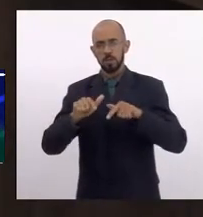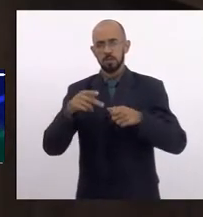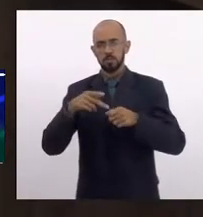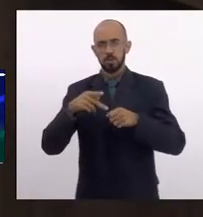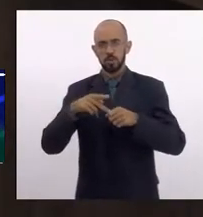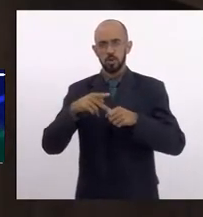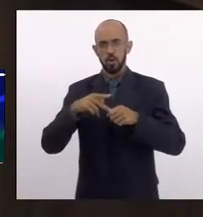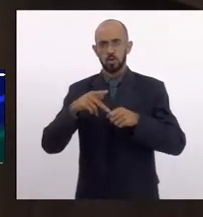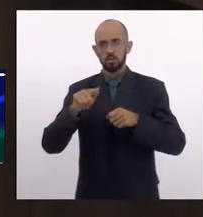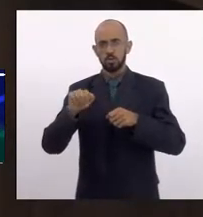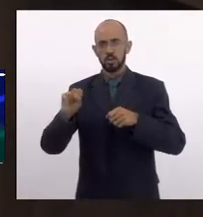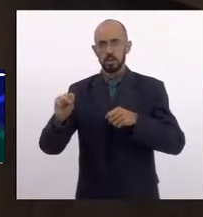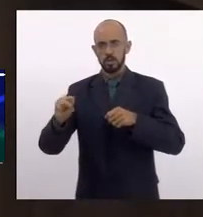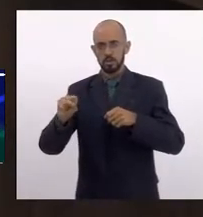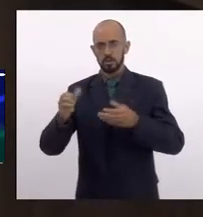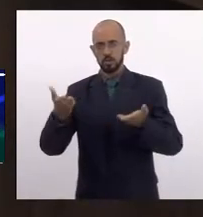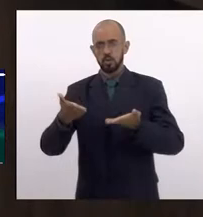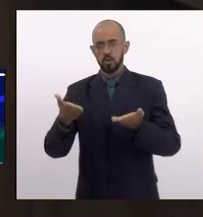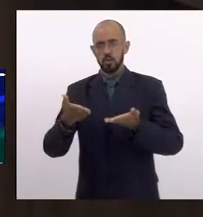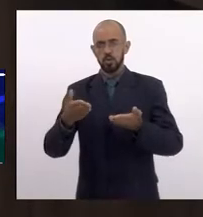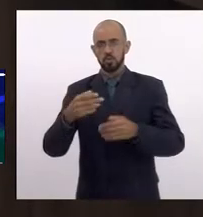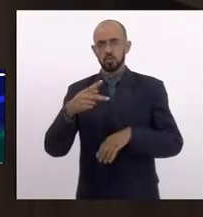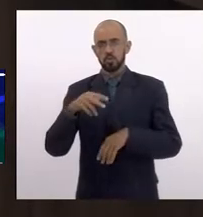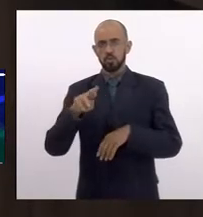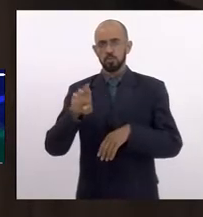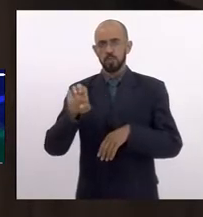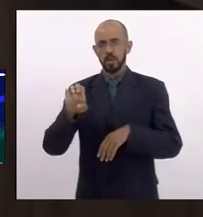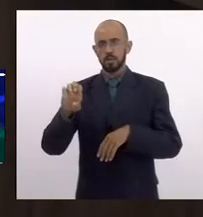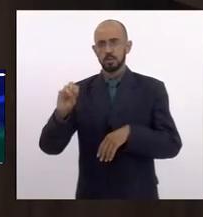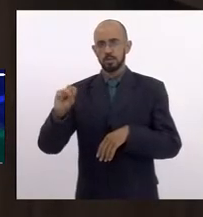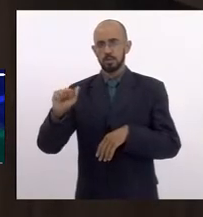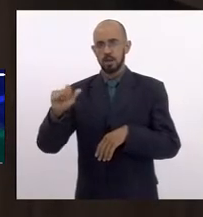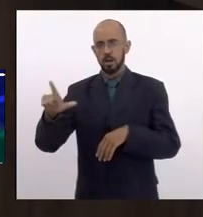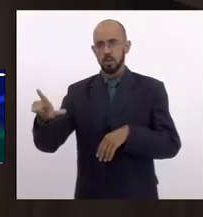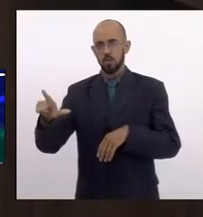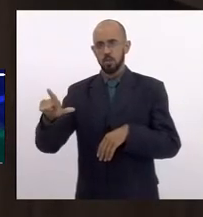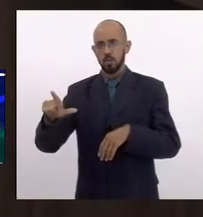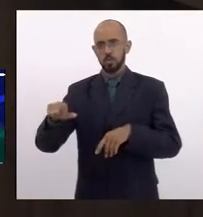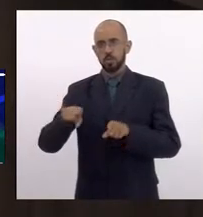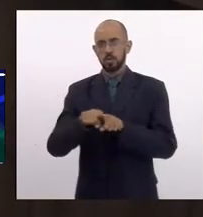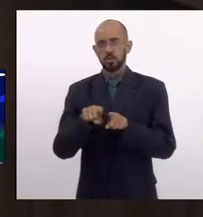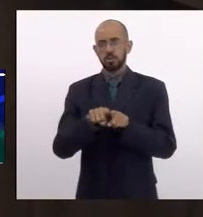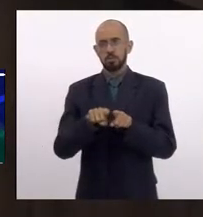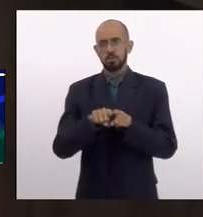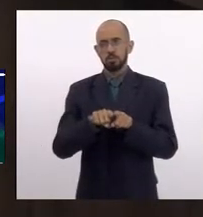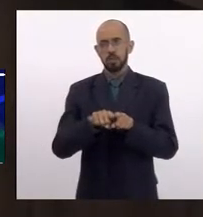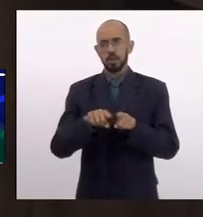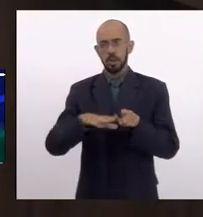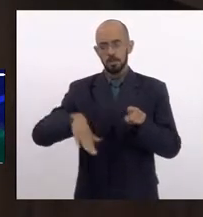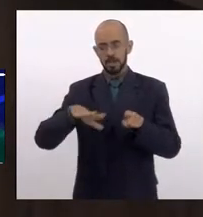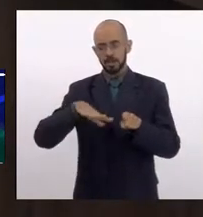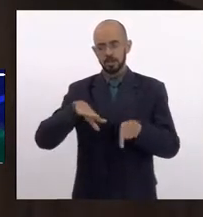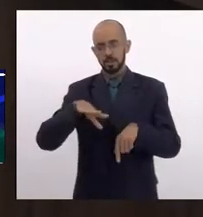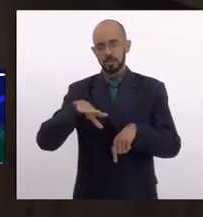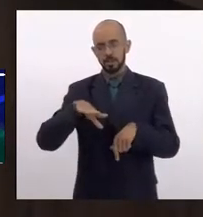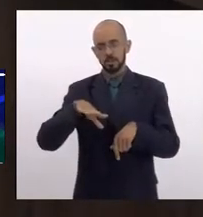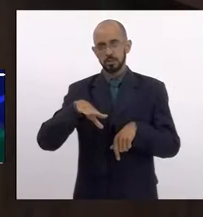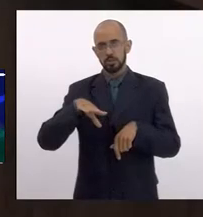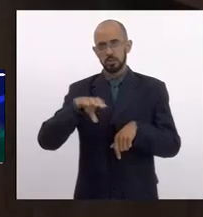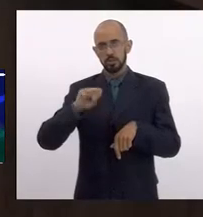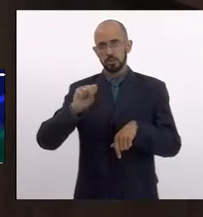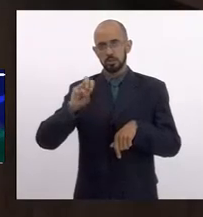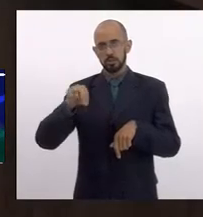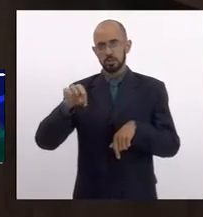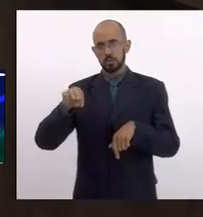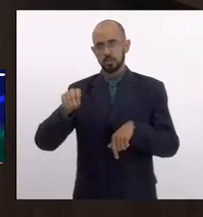que neste momento no pré-sal e na bacia de Santos ba bacia de Santos de Campos podem